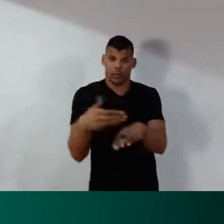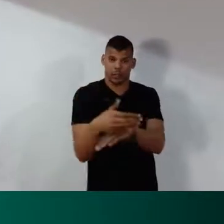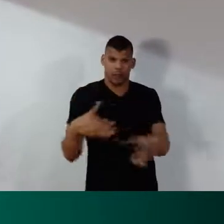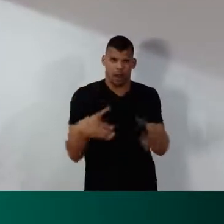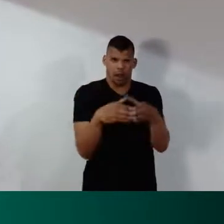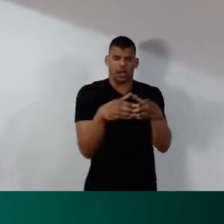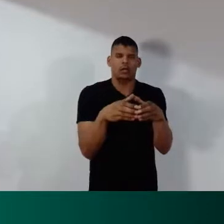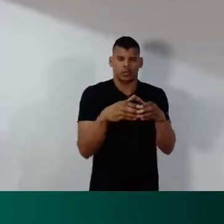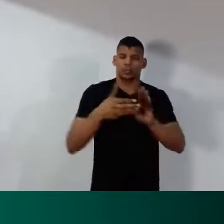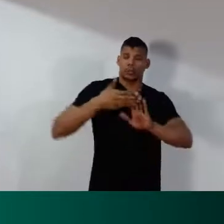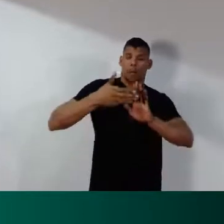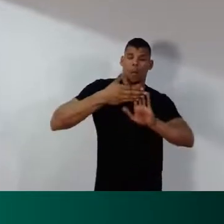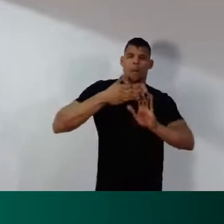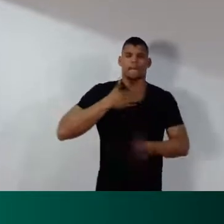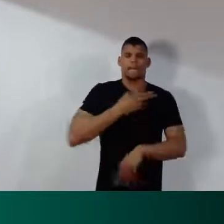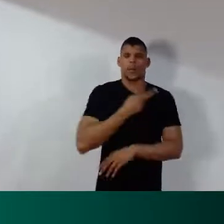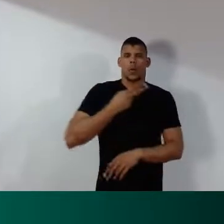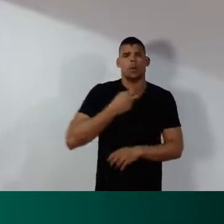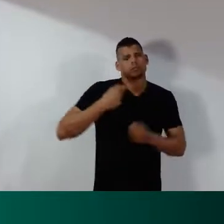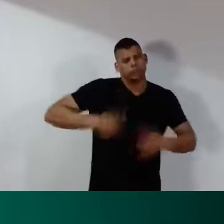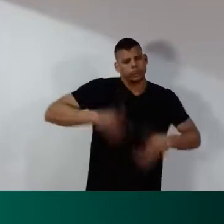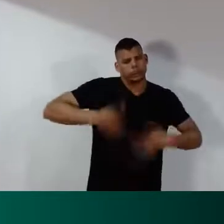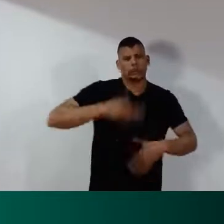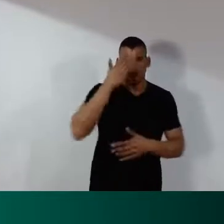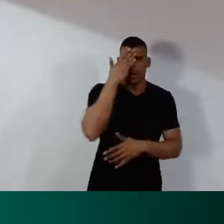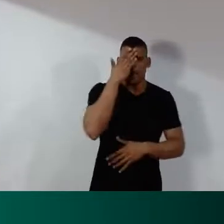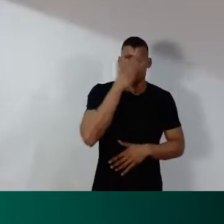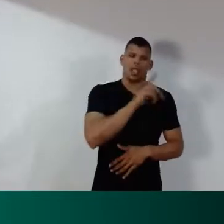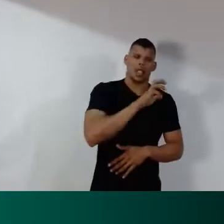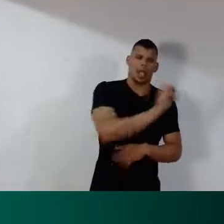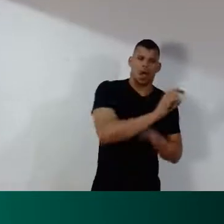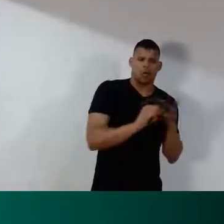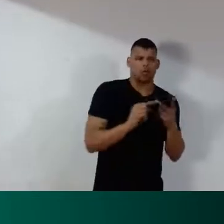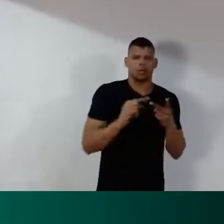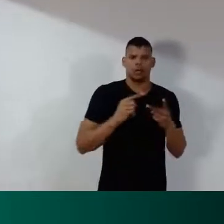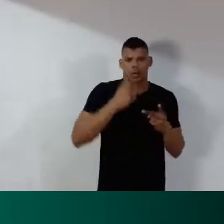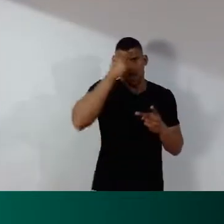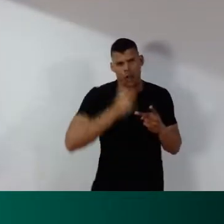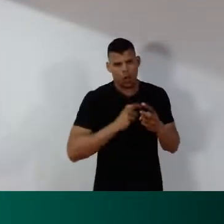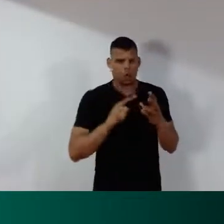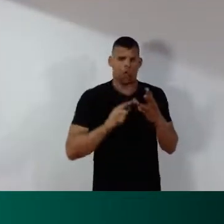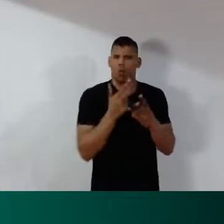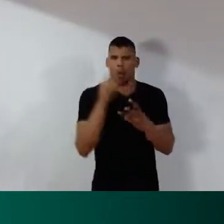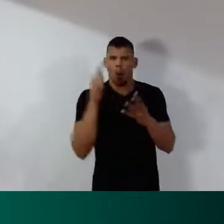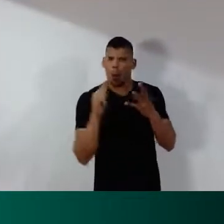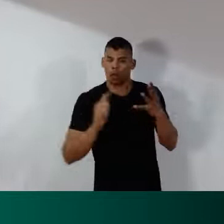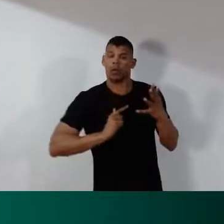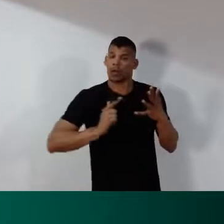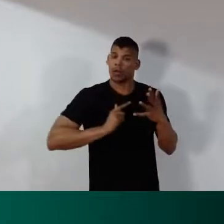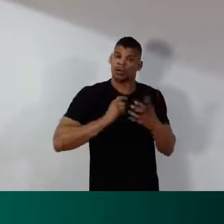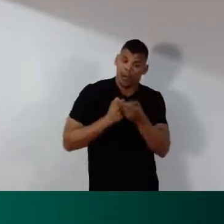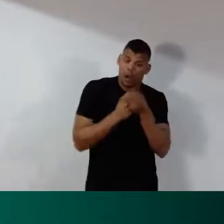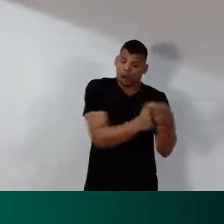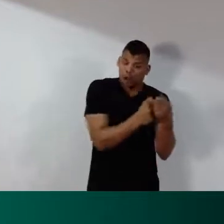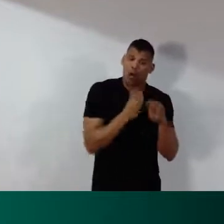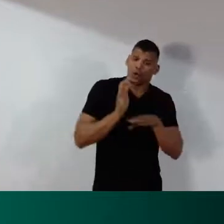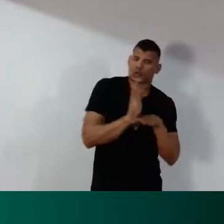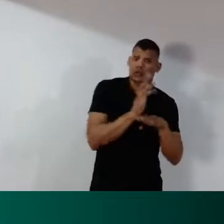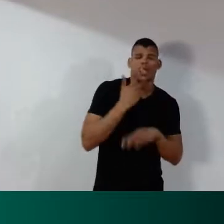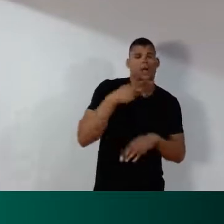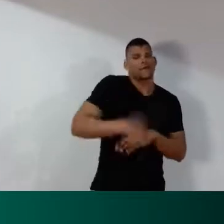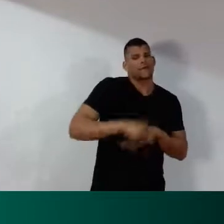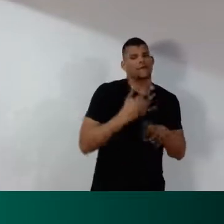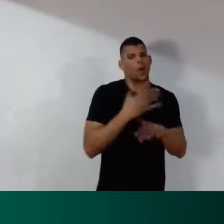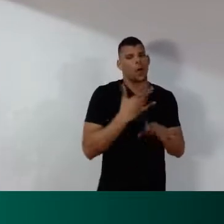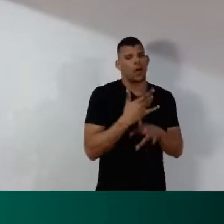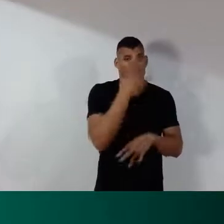Eu sabia que tem um potencial meu nome tem um potencial o nome do Léo tem o potencial e que a gente puder ajudar a cidade